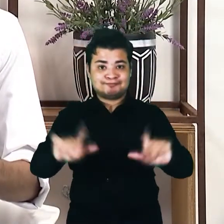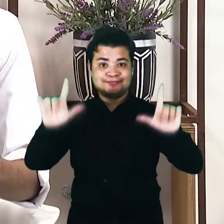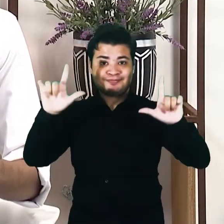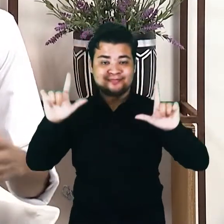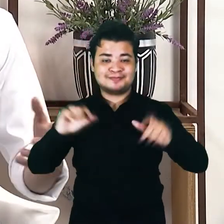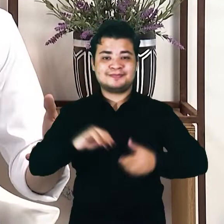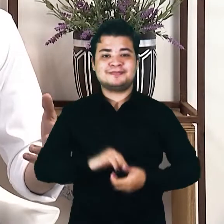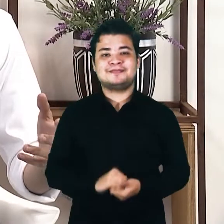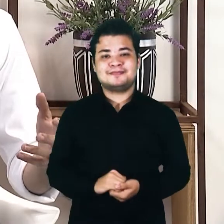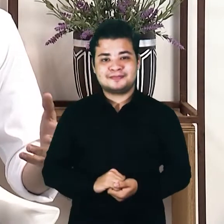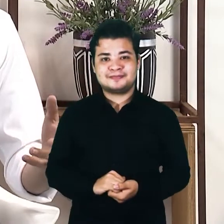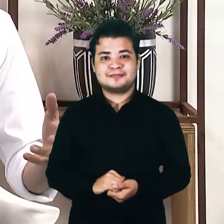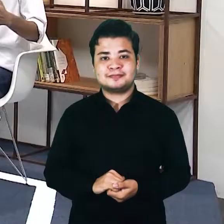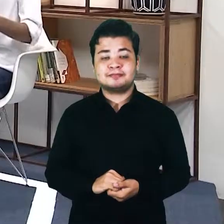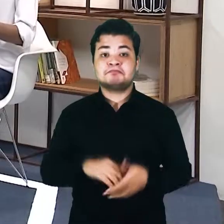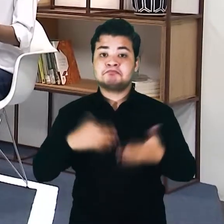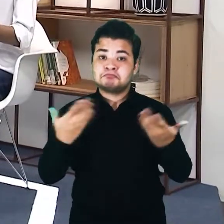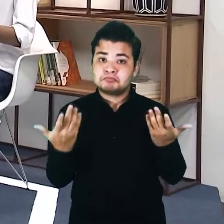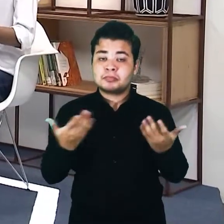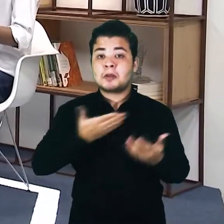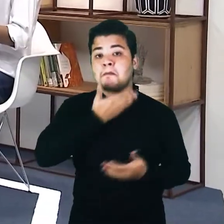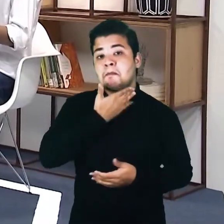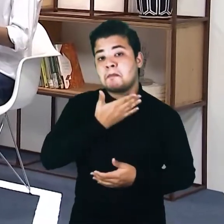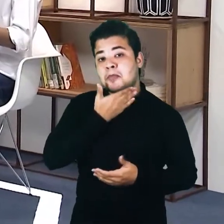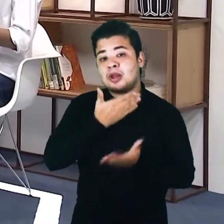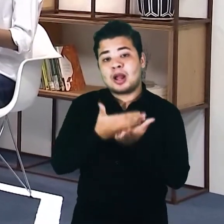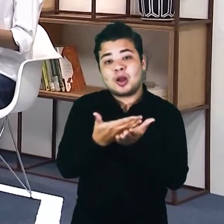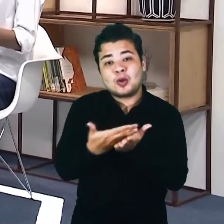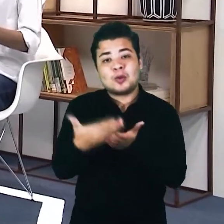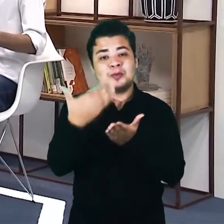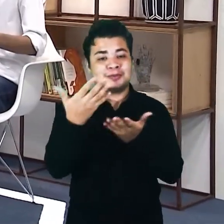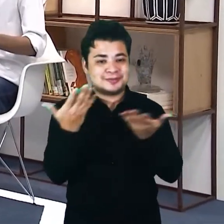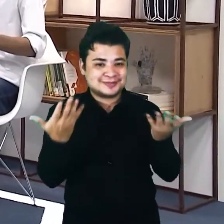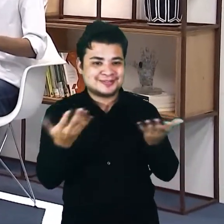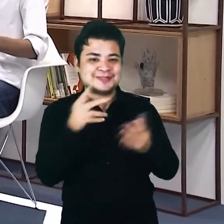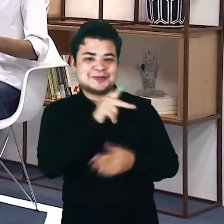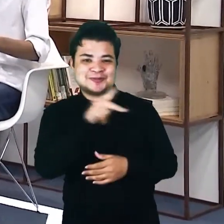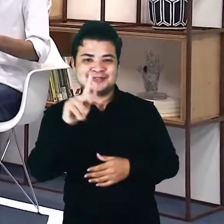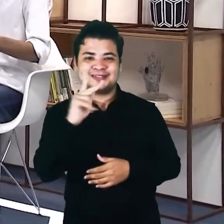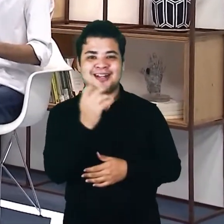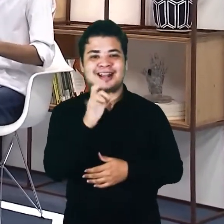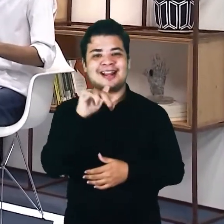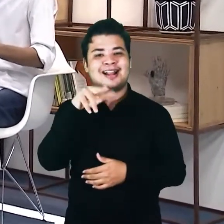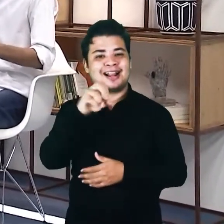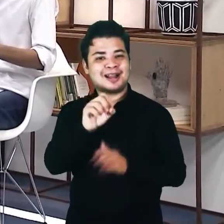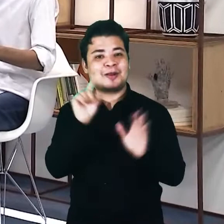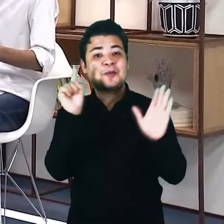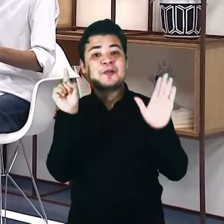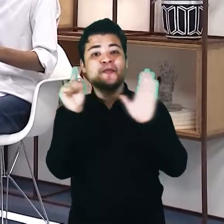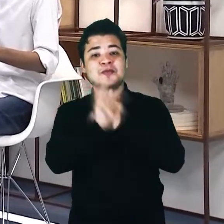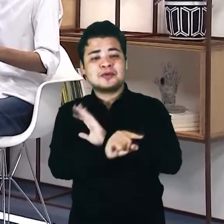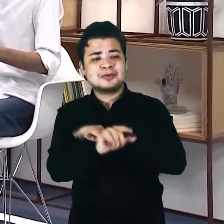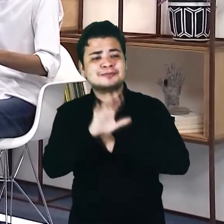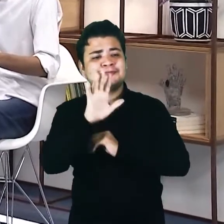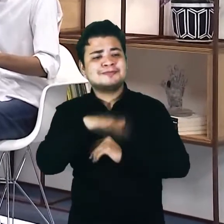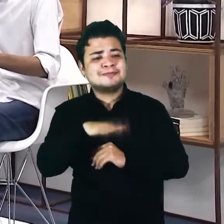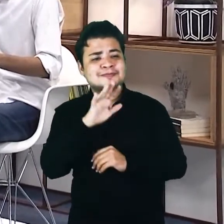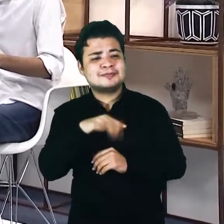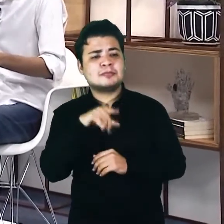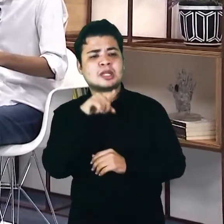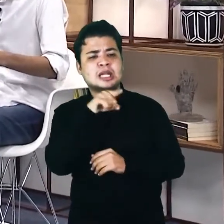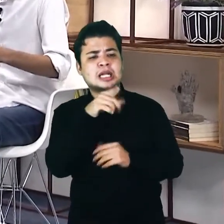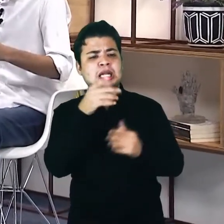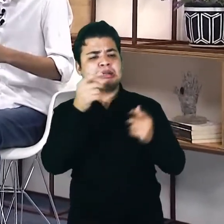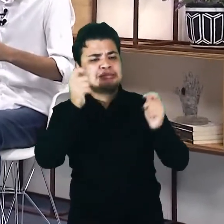tela. Para iniciar o nosso papo, vamos perguntar para o professor Heleno. Professor, por favor, o senhor